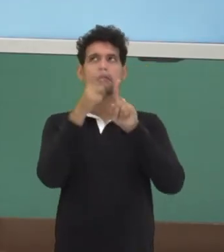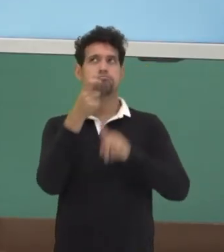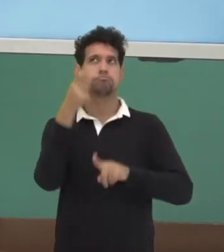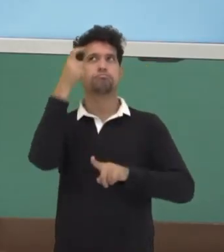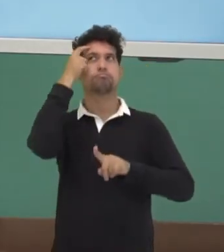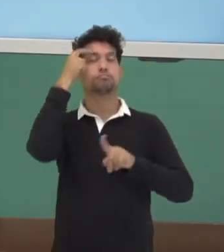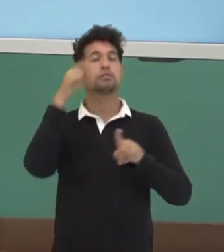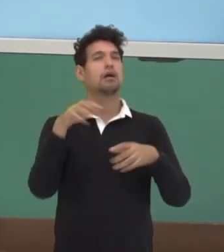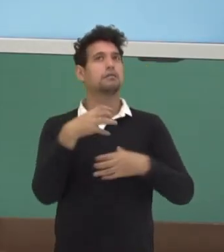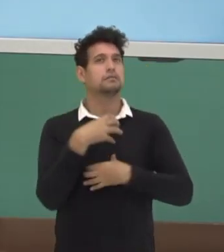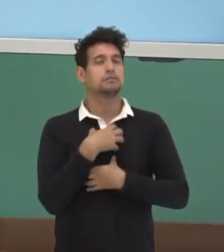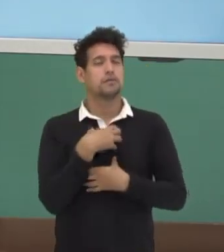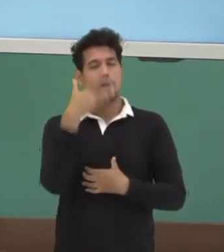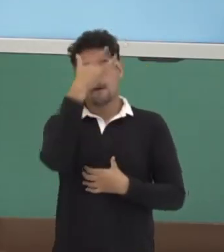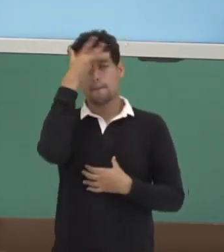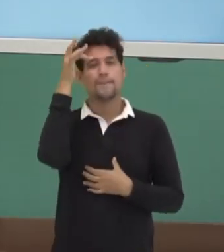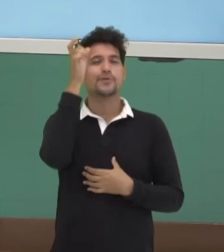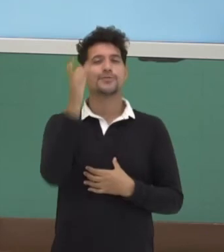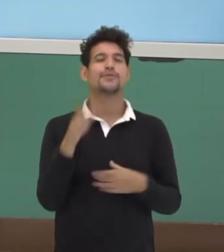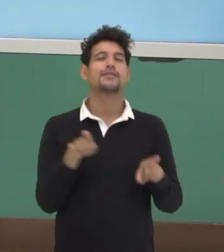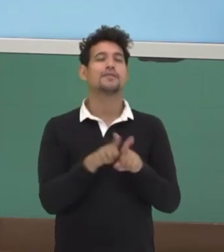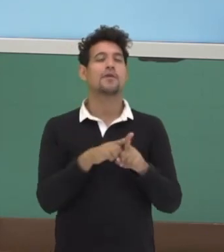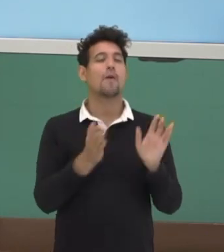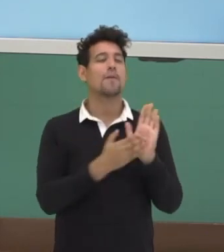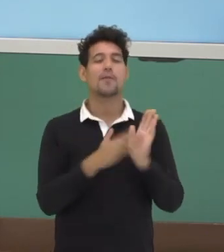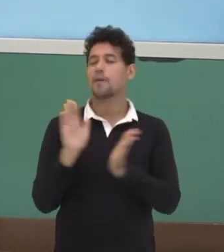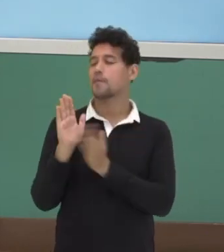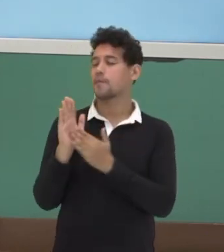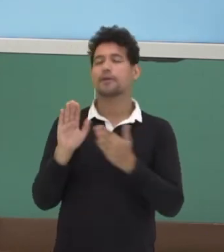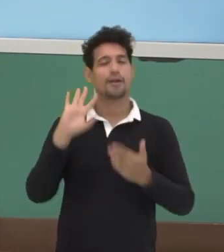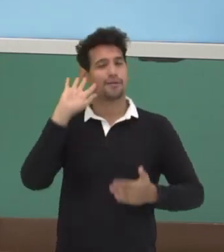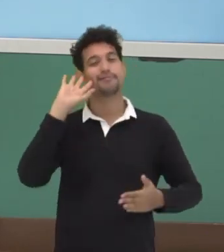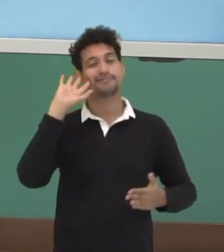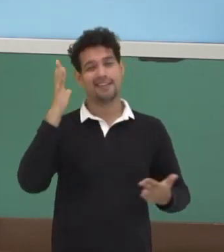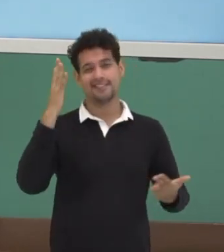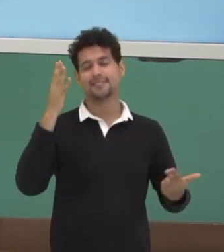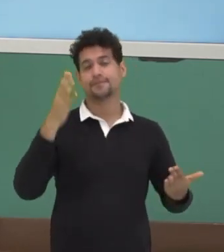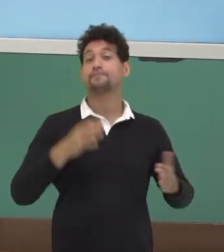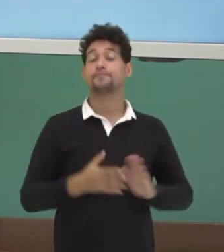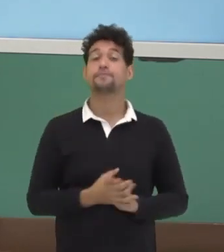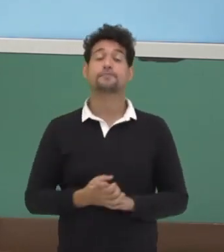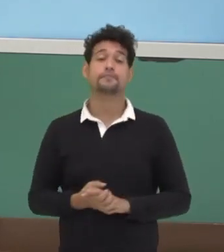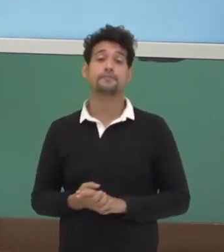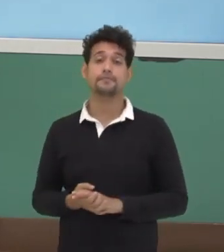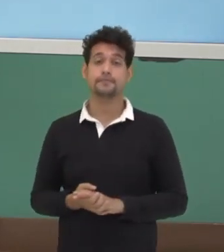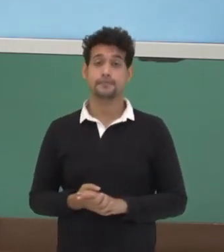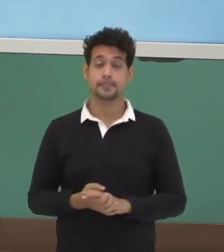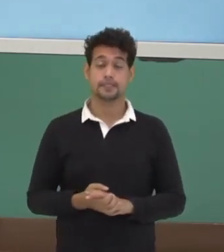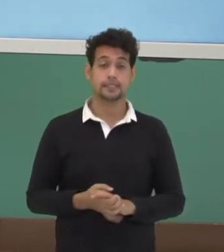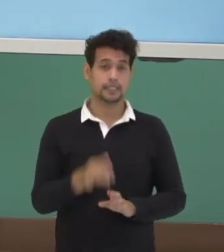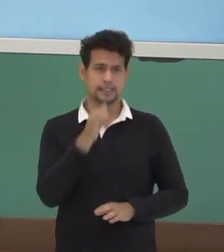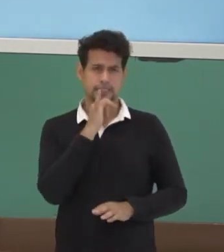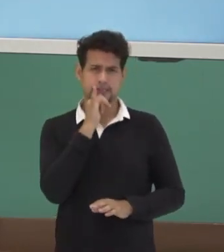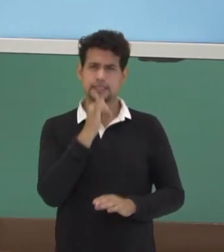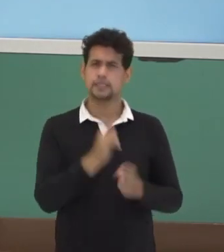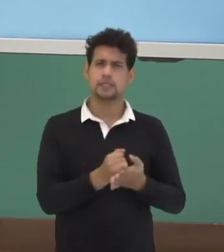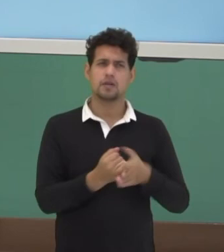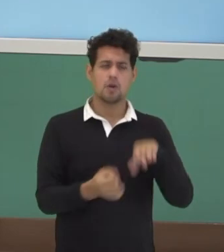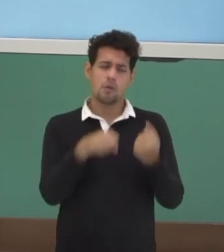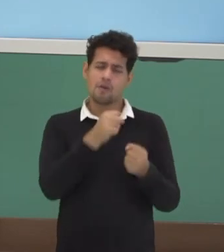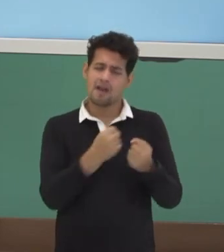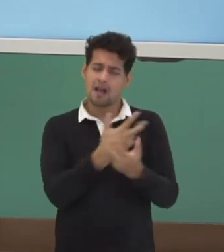é sensibilizar as pessoas em relação à campanha que está. A campanha do trânsito, né?